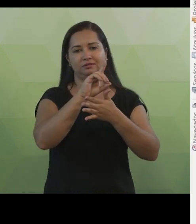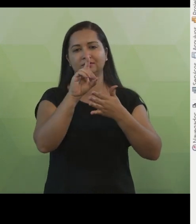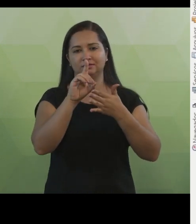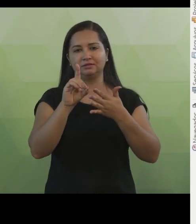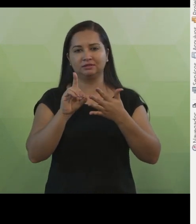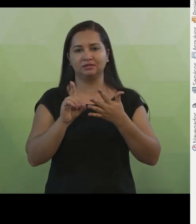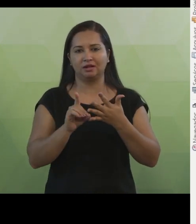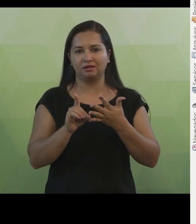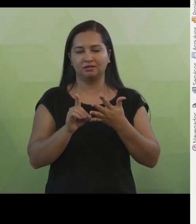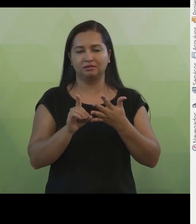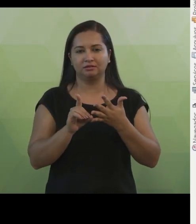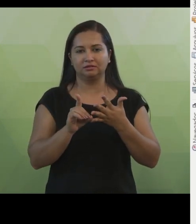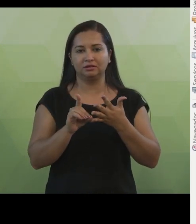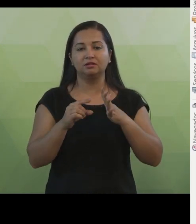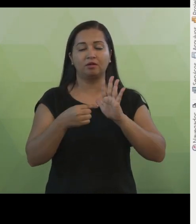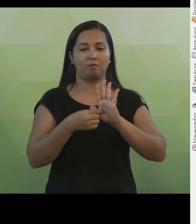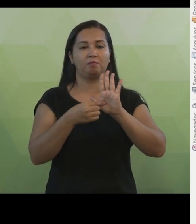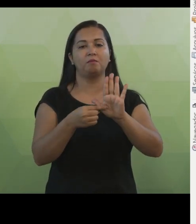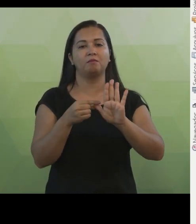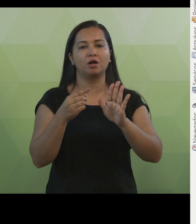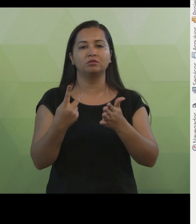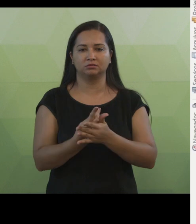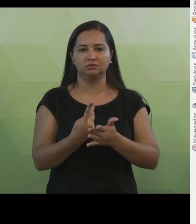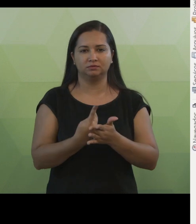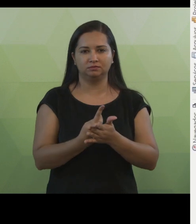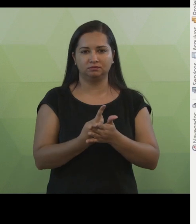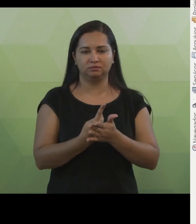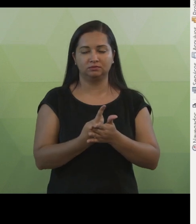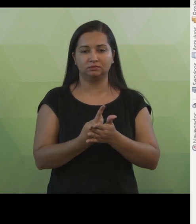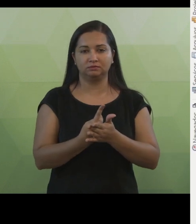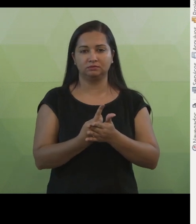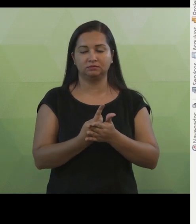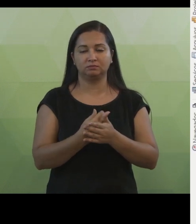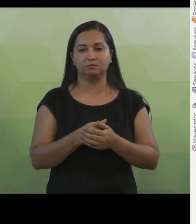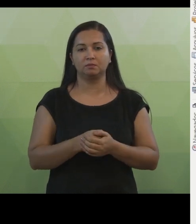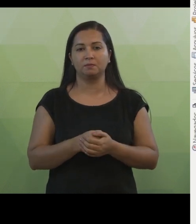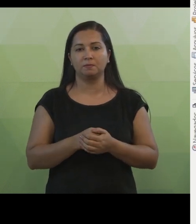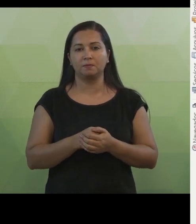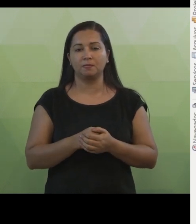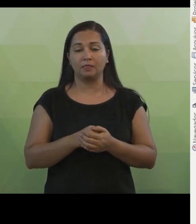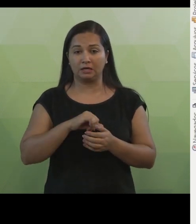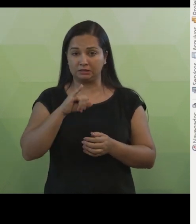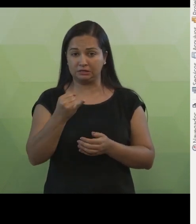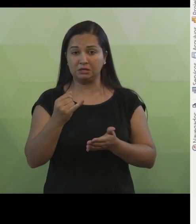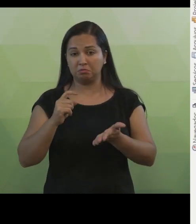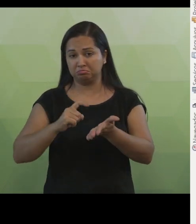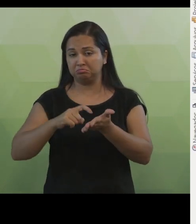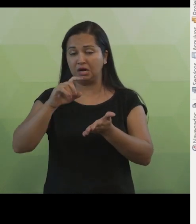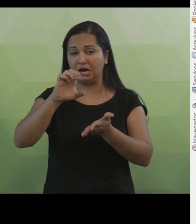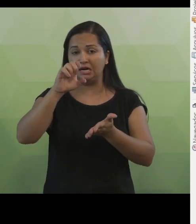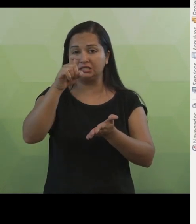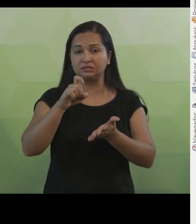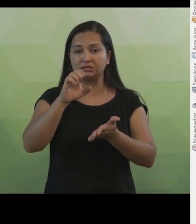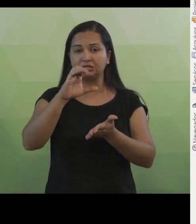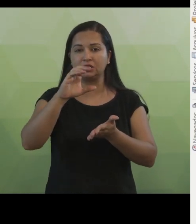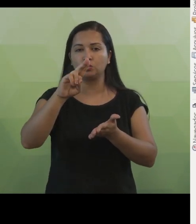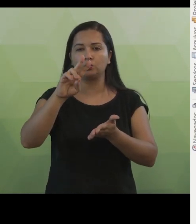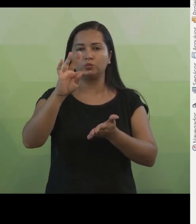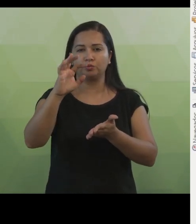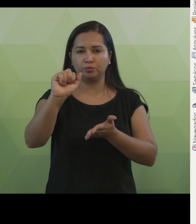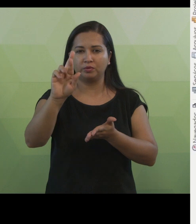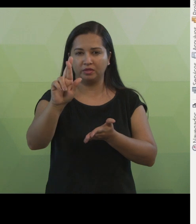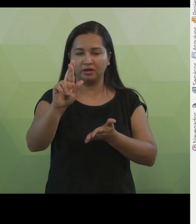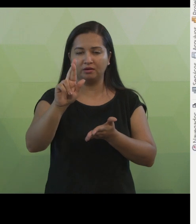essa conversão do tipo double, que é a variável E, para a variável B, que é inteiro, vai ocorrer perda de